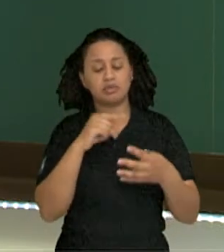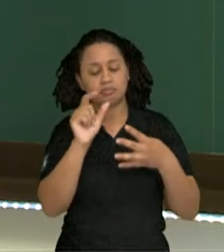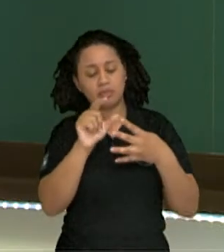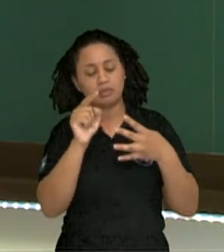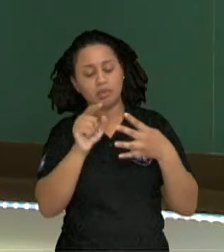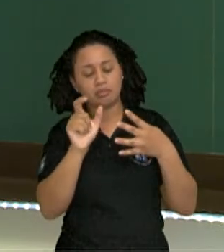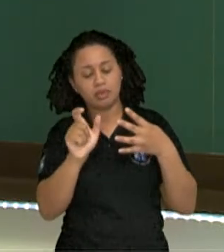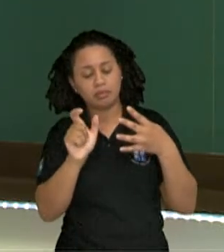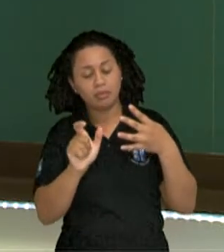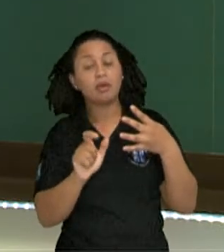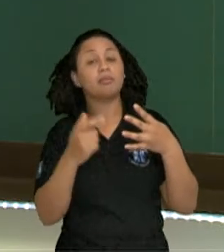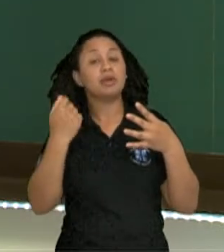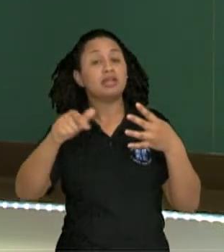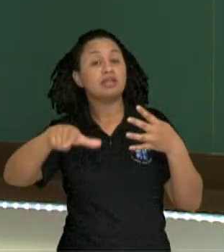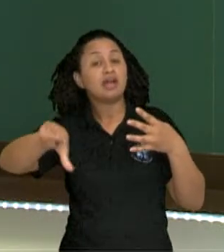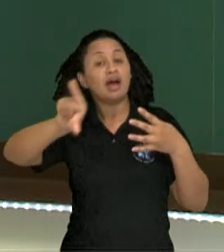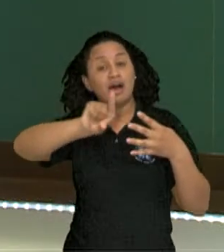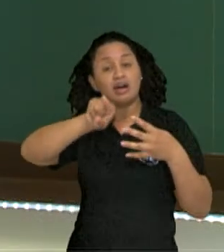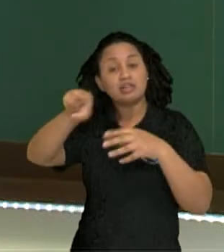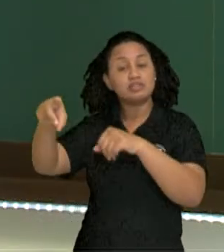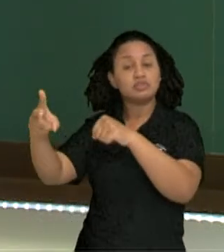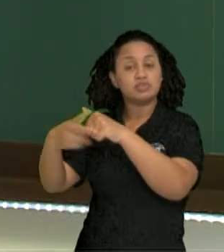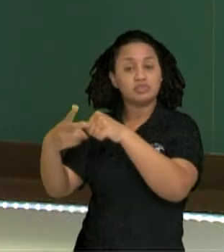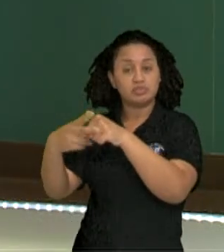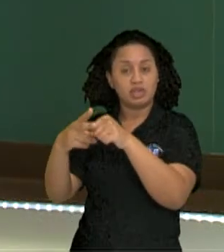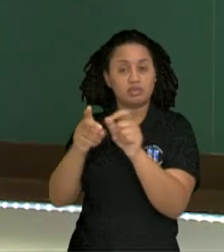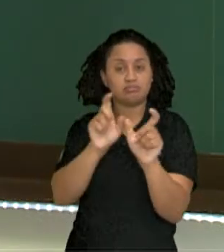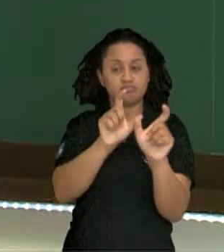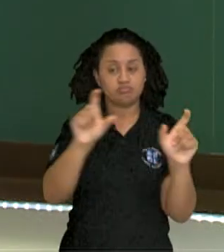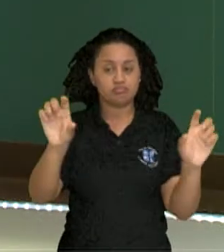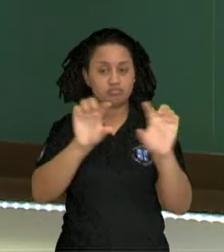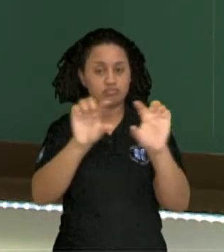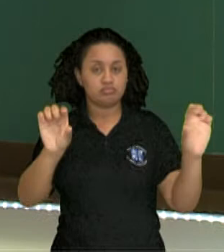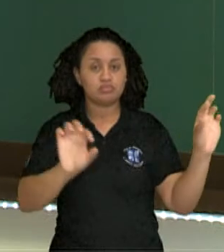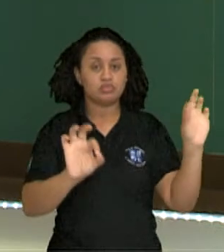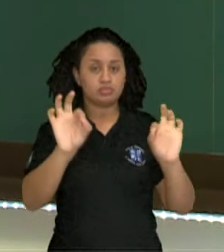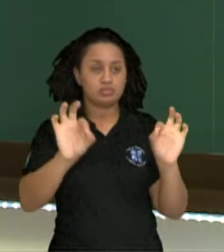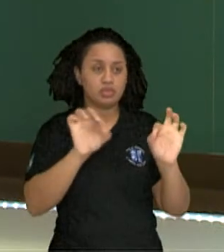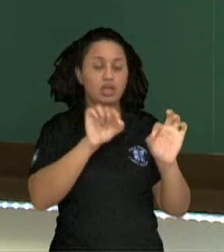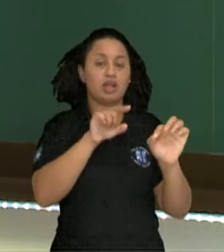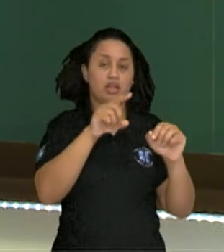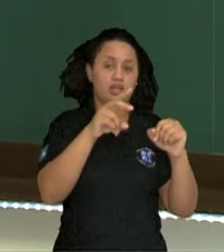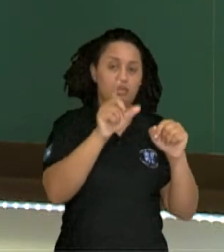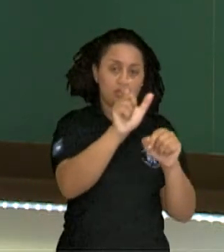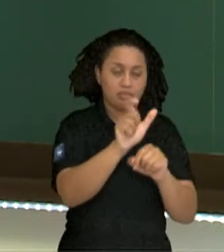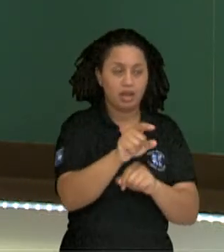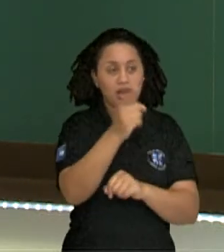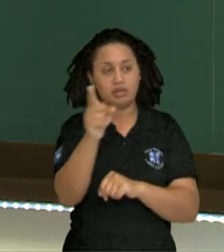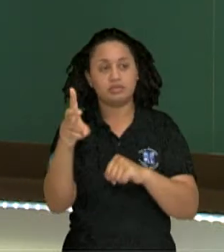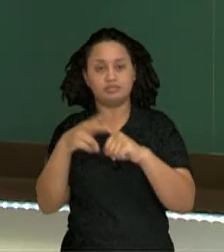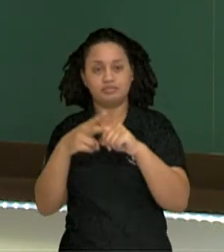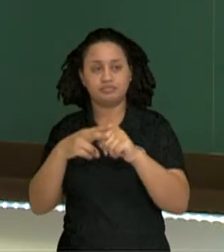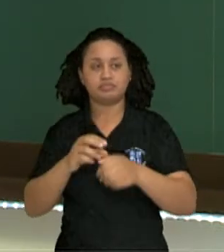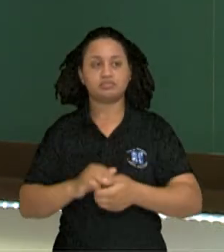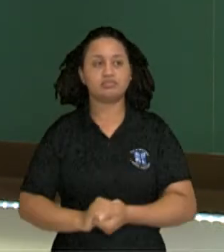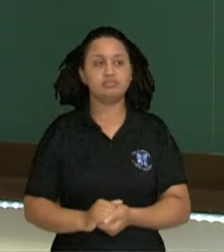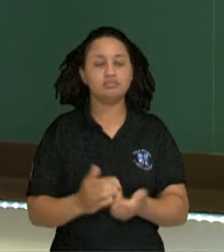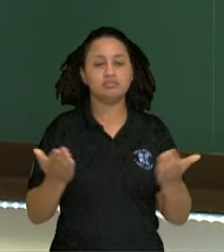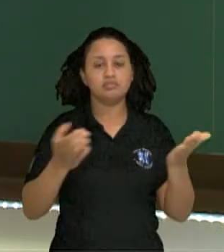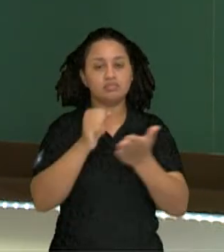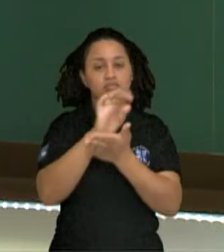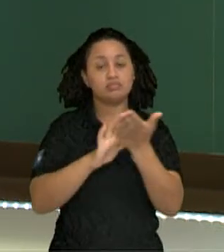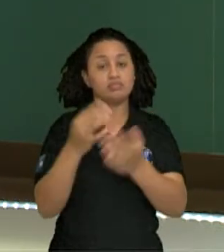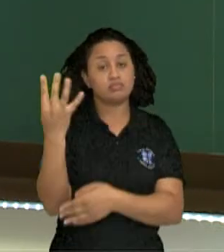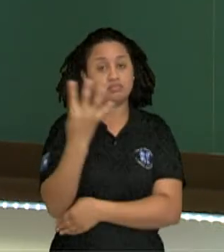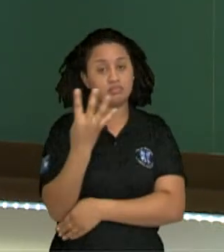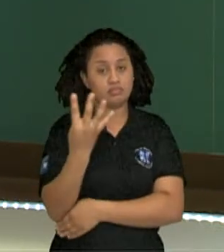dessas palavrinhas aí antes do modo imperativo negativo. Vamos para a atividade número